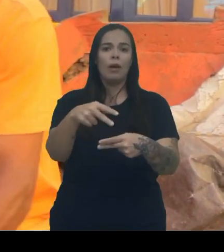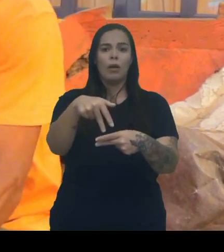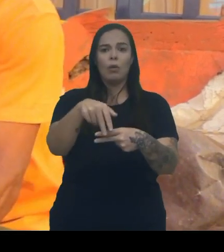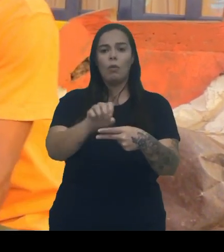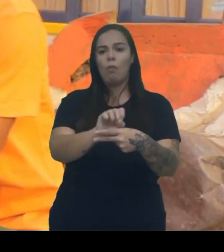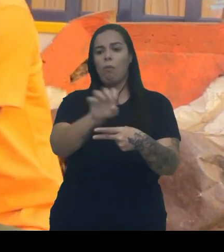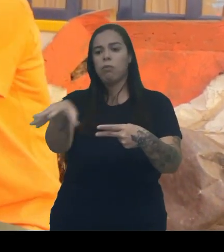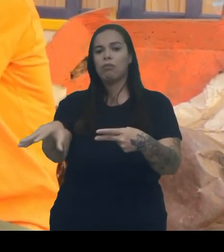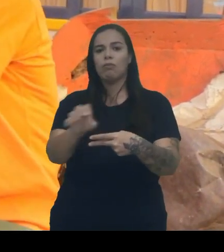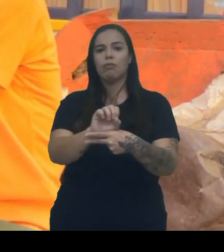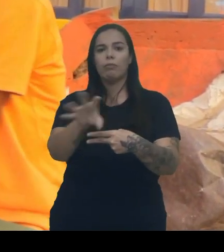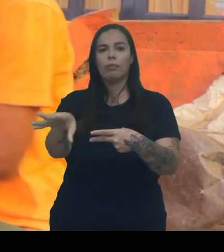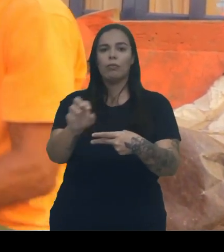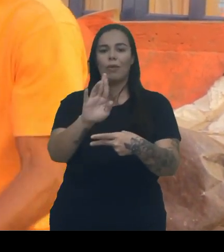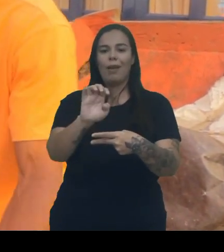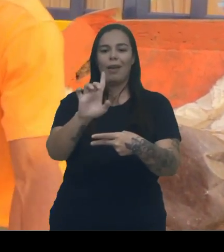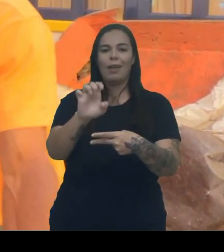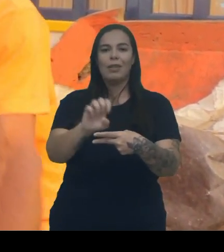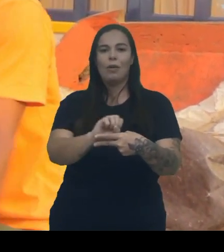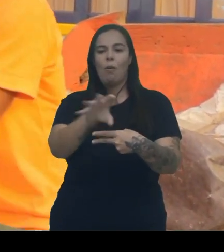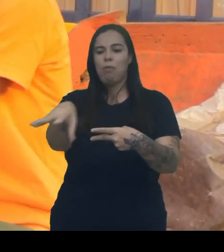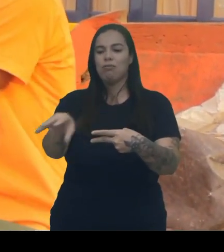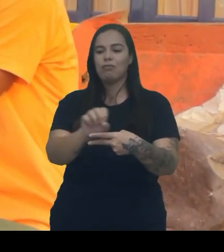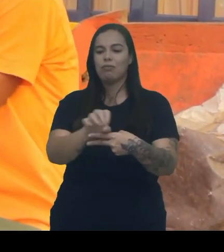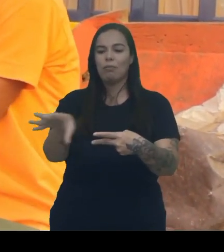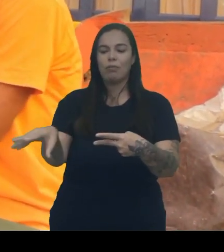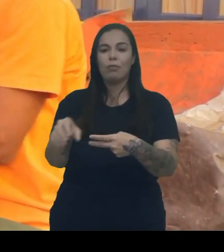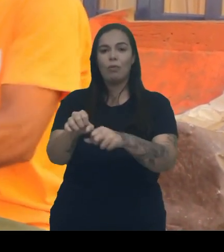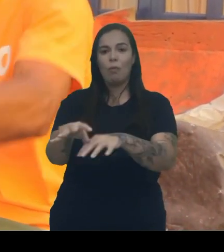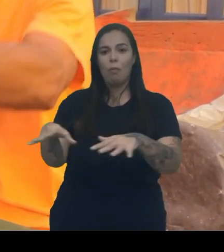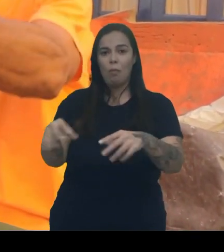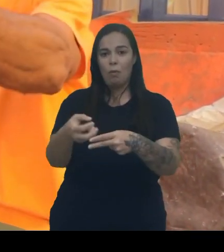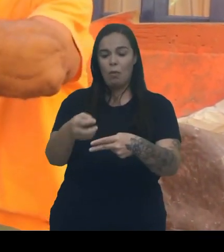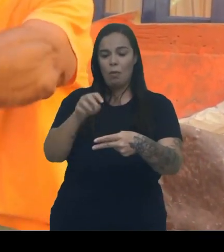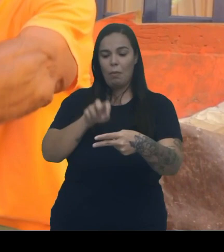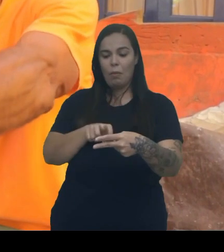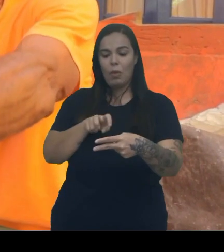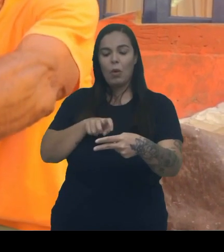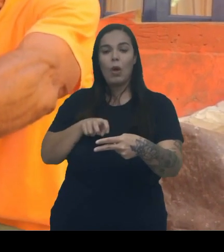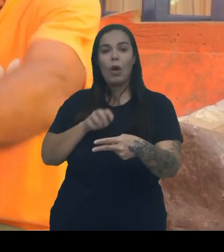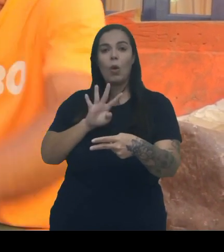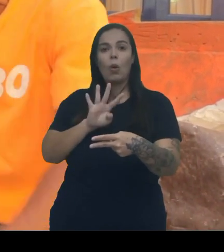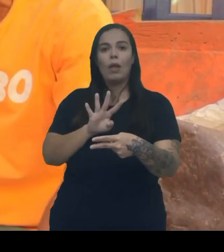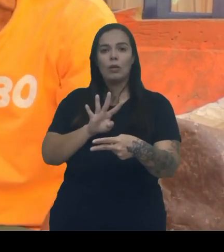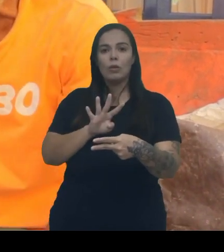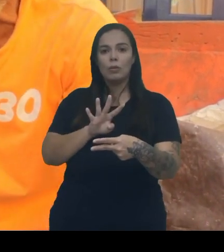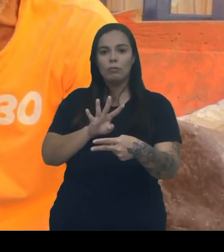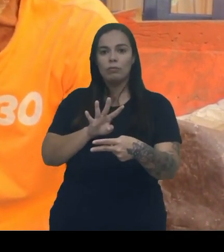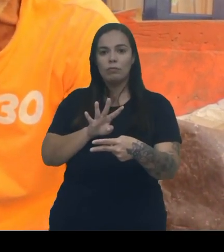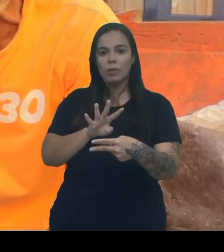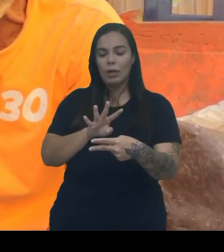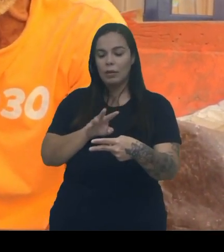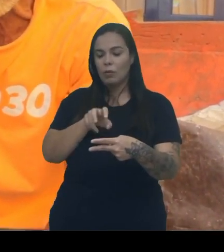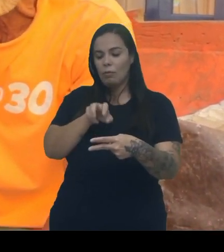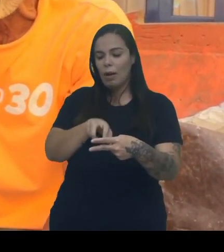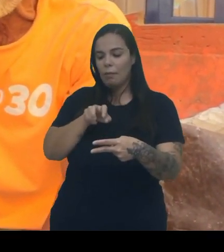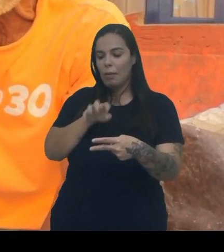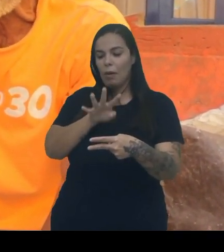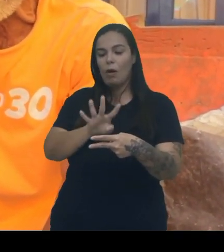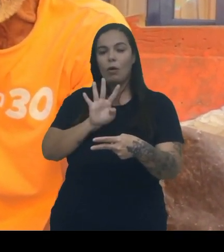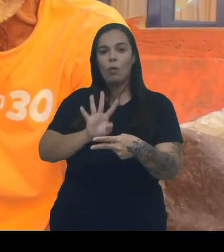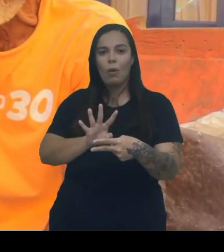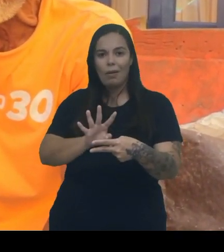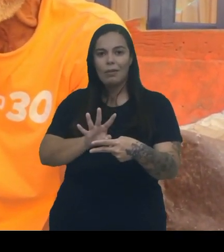aí eu aqui, eu ia largando a rede. Eu ia largando a rede e esticando. E 4 homens no remo. Cada pedaço desse era um